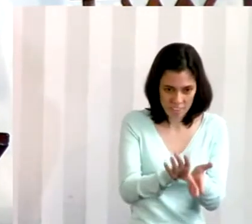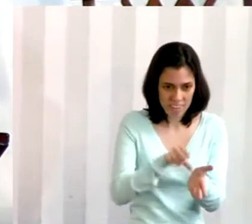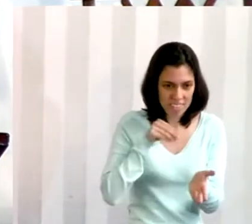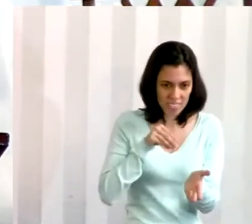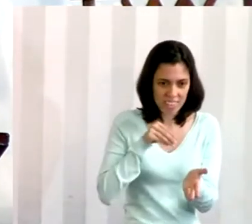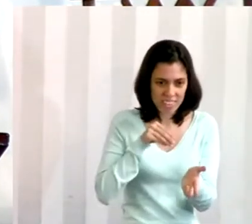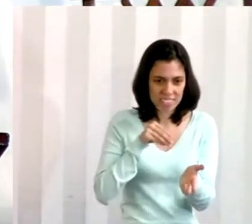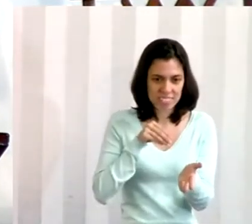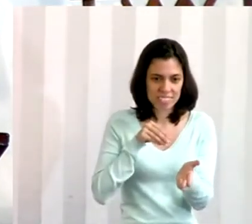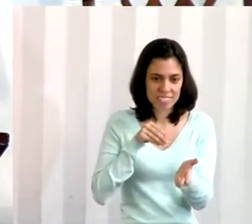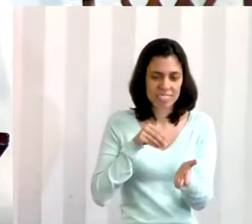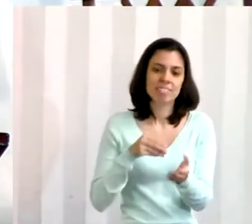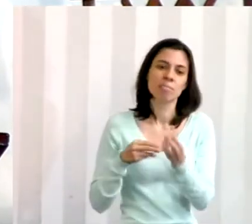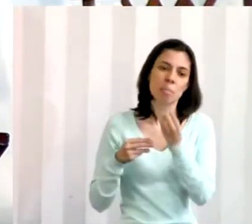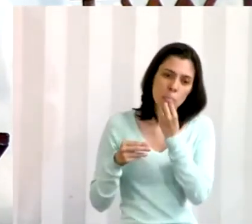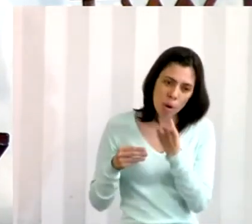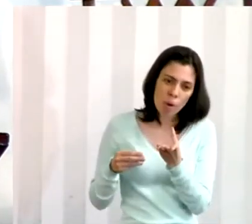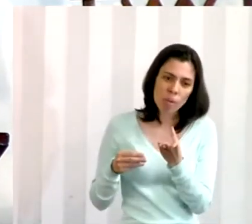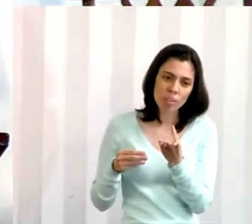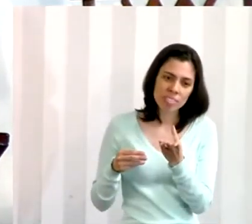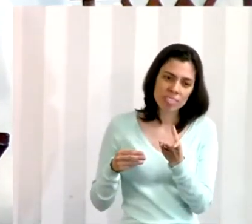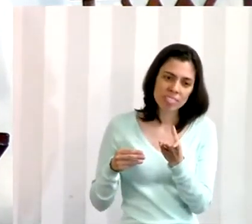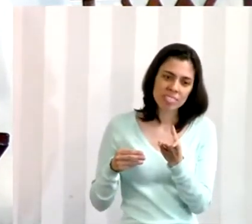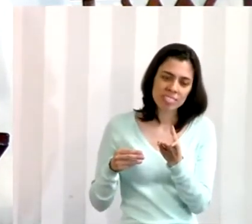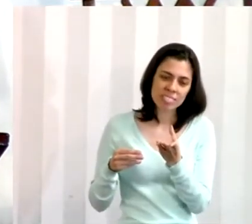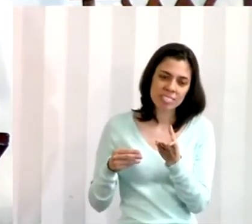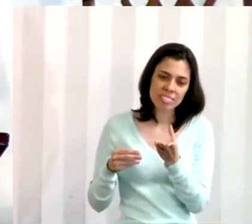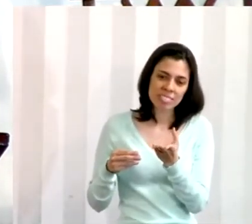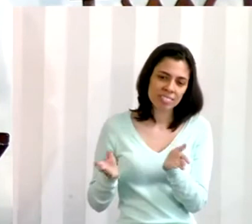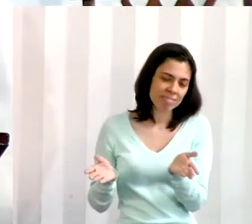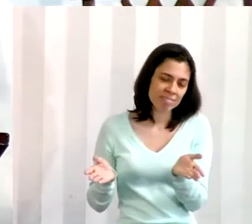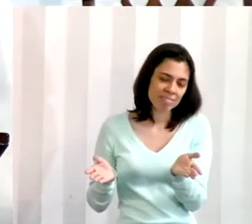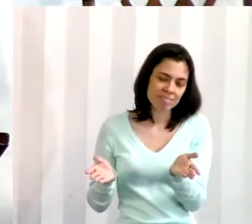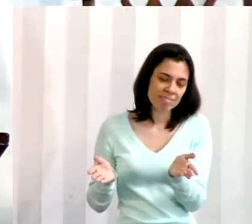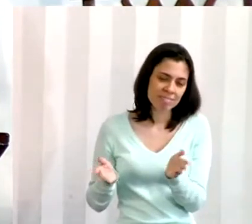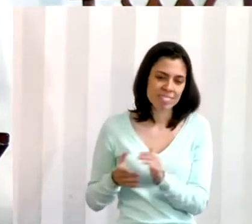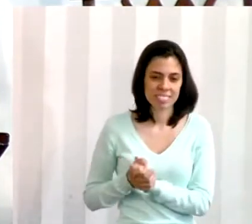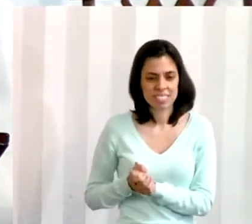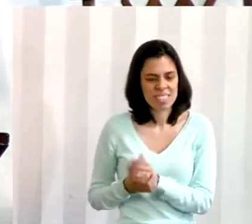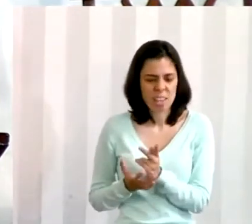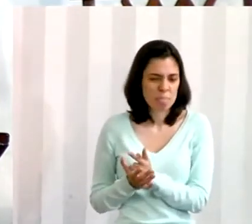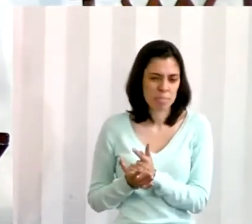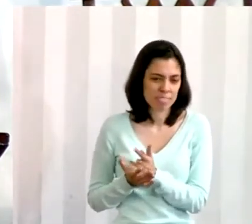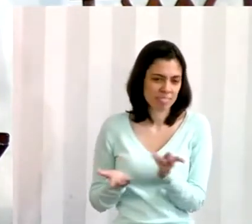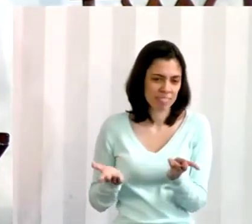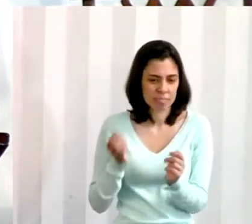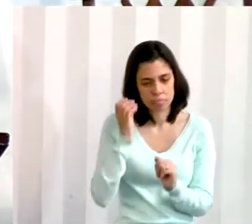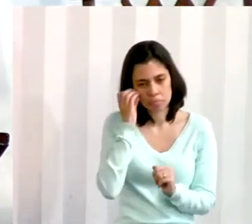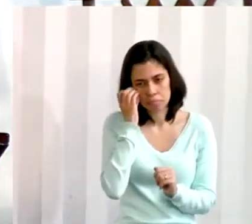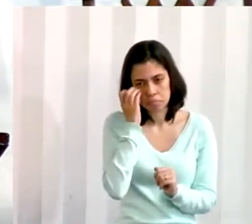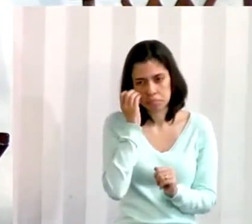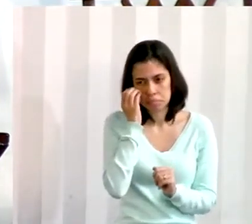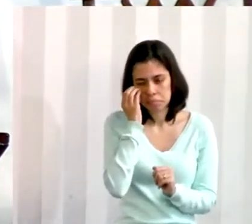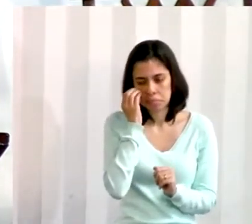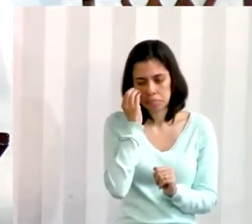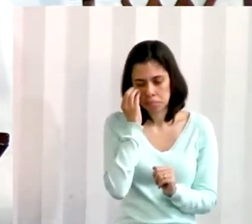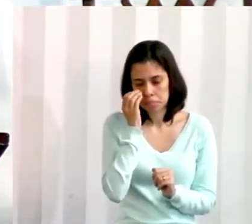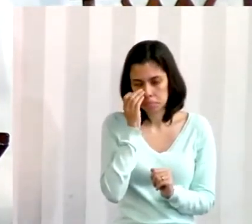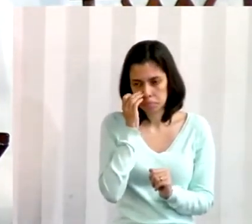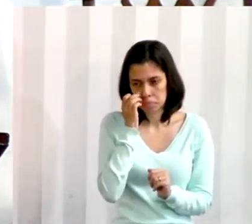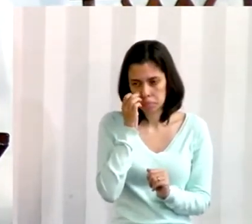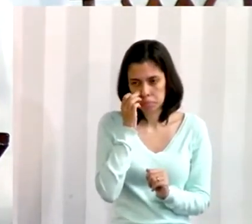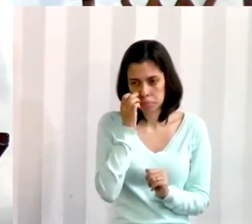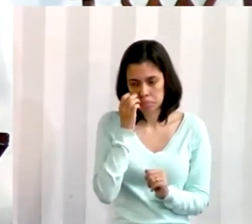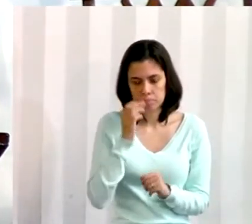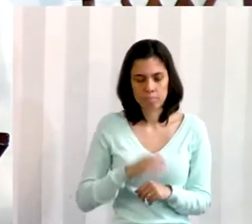convivemos com pessoas que têm muitas dificuldades no cumprimento de datas, na excelência do fazer, é